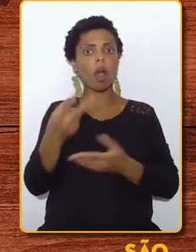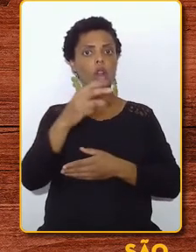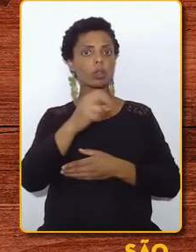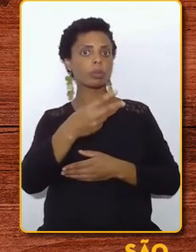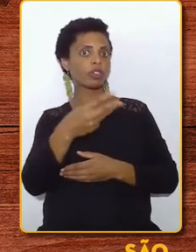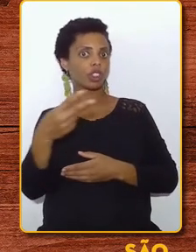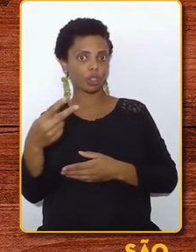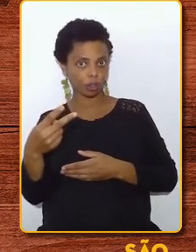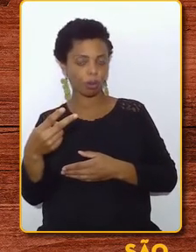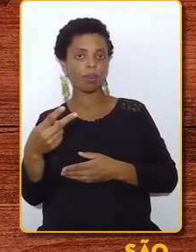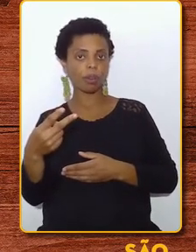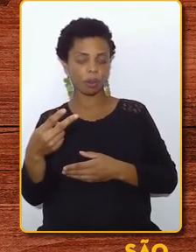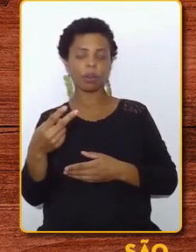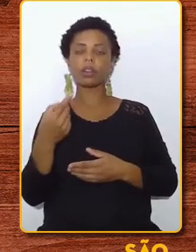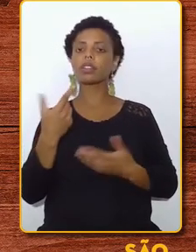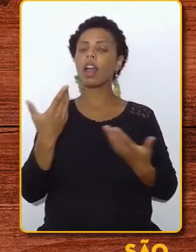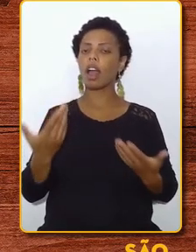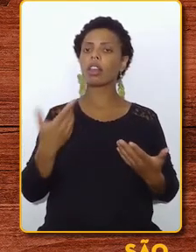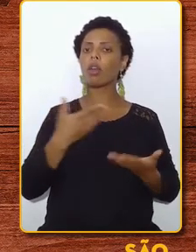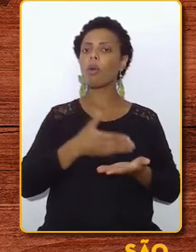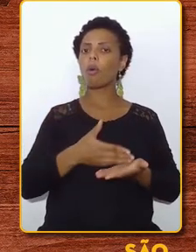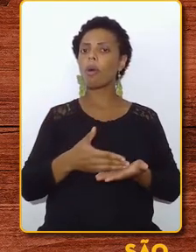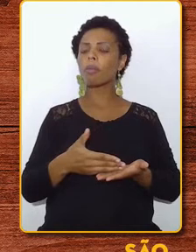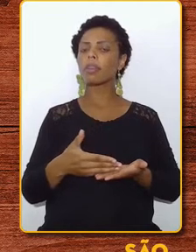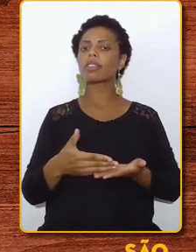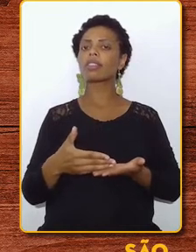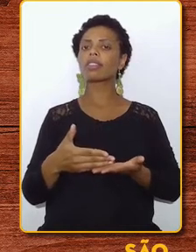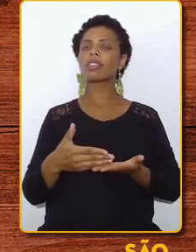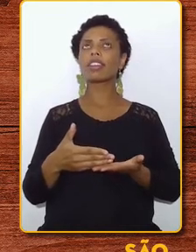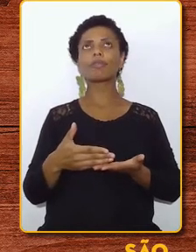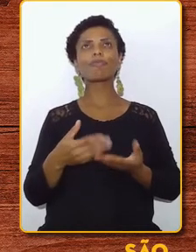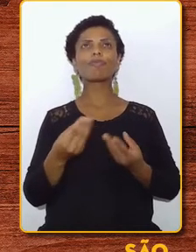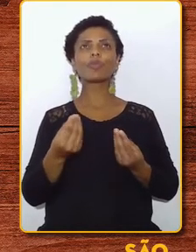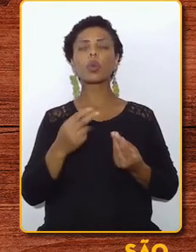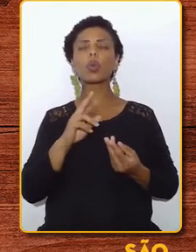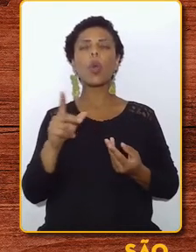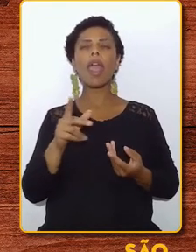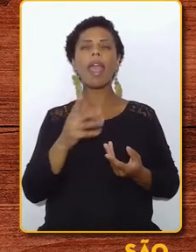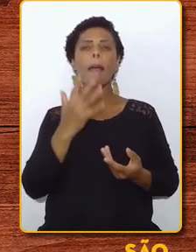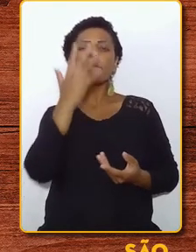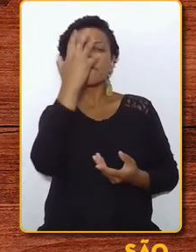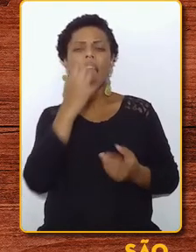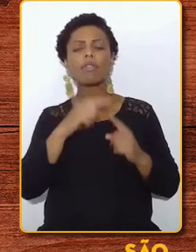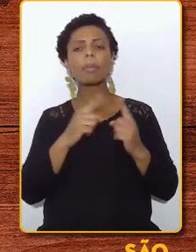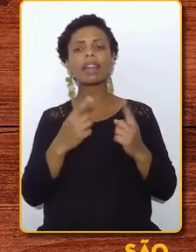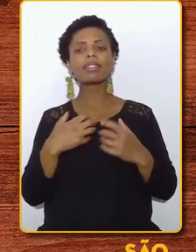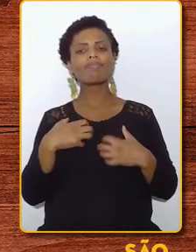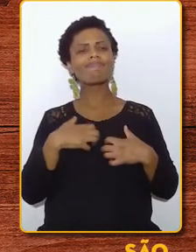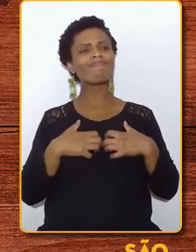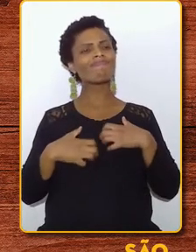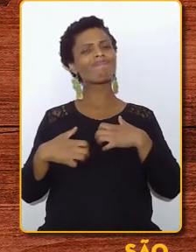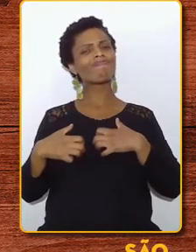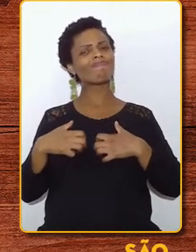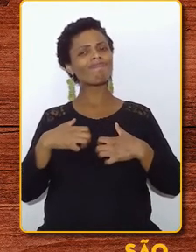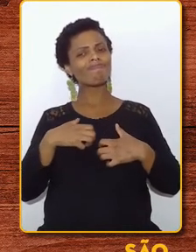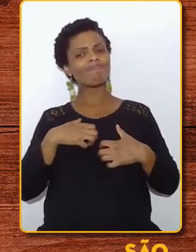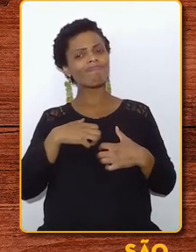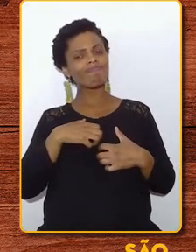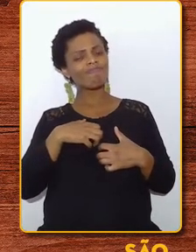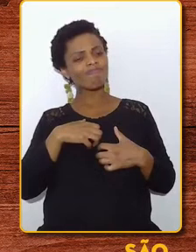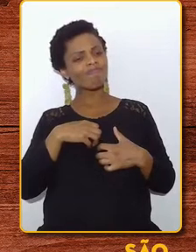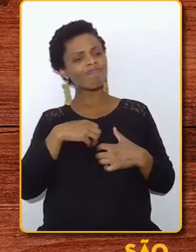E fui ficando, não vou dizer indignado, mas decepcionado com o filme ao longo